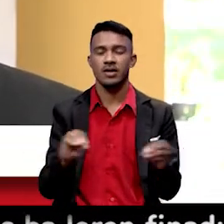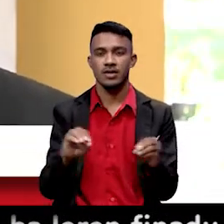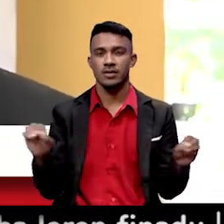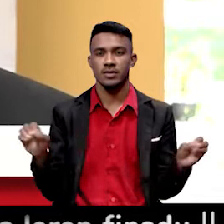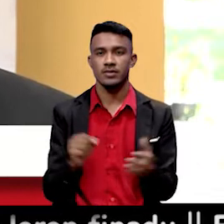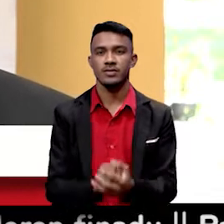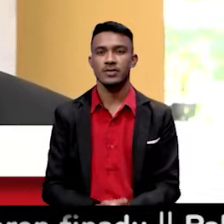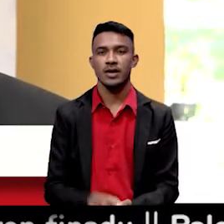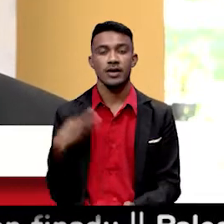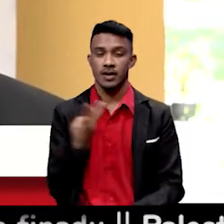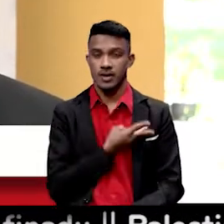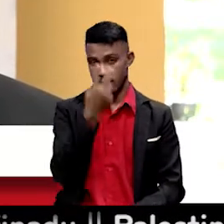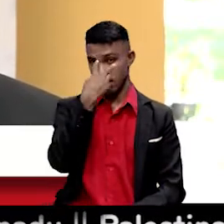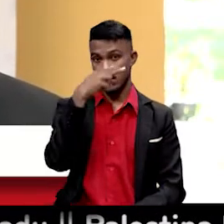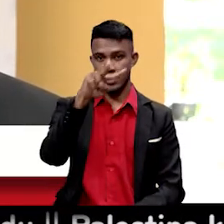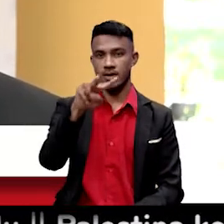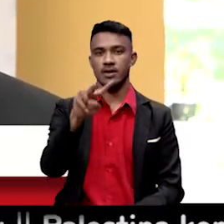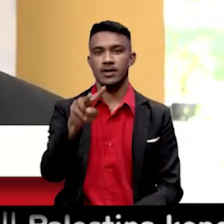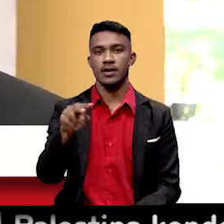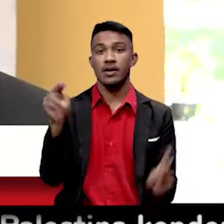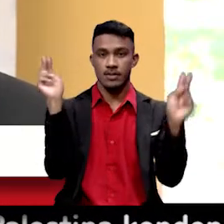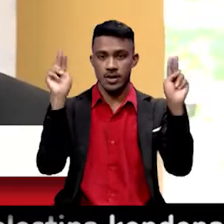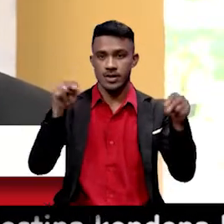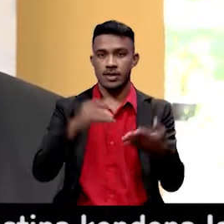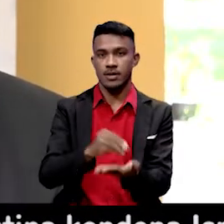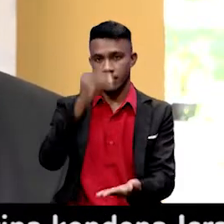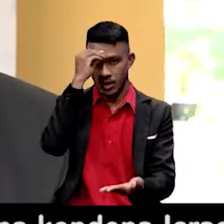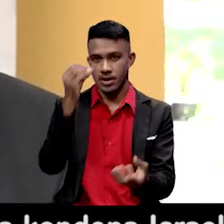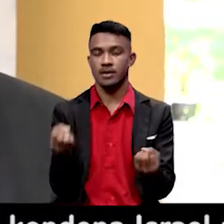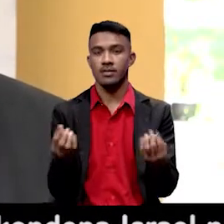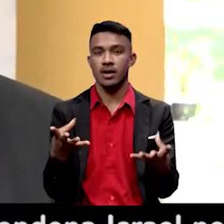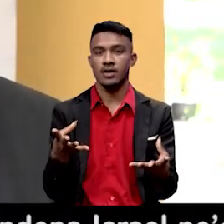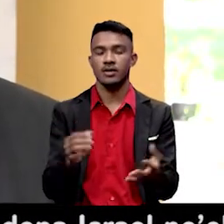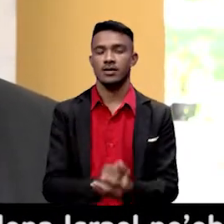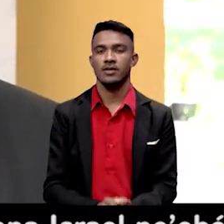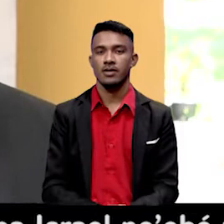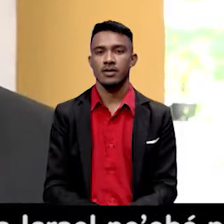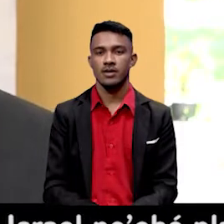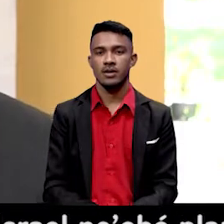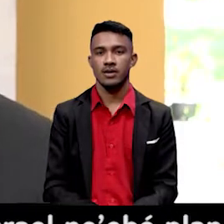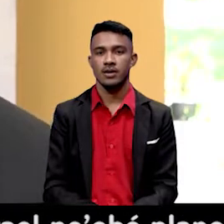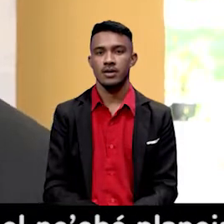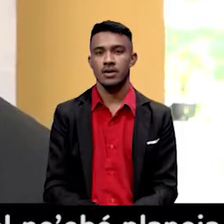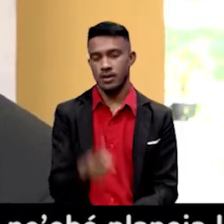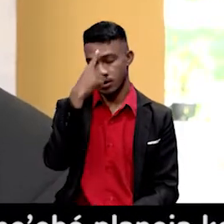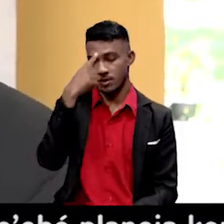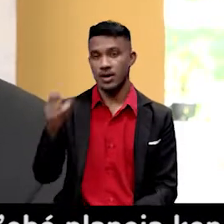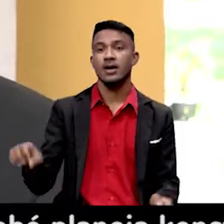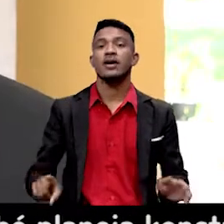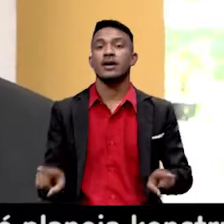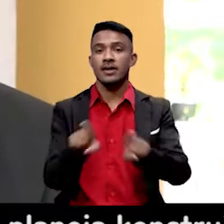Itare, precisa aprender. Barako de até porque ane se exemplo